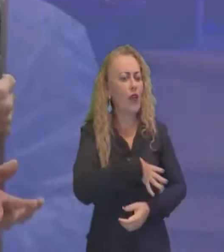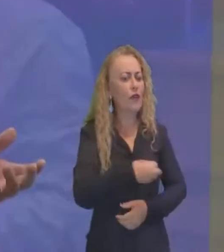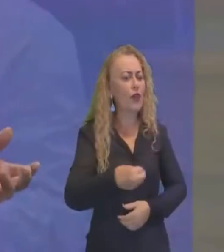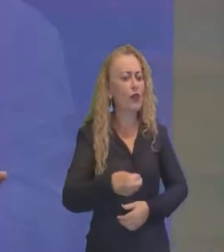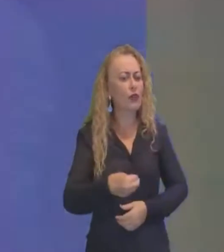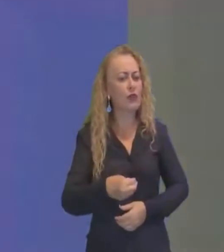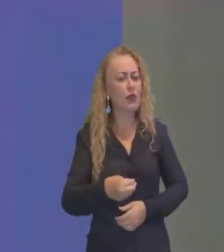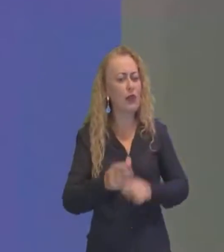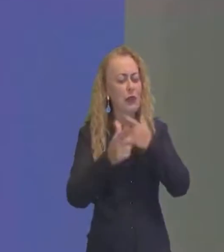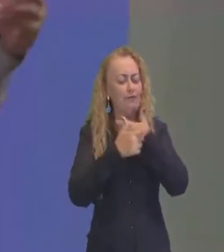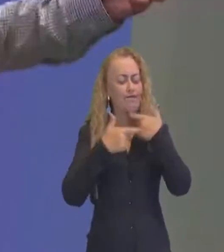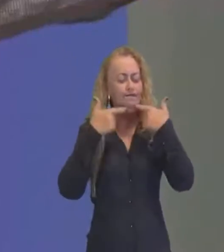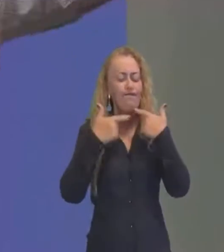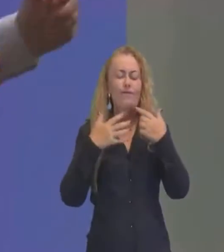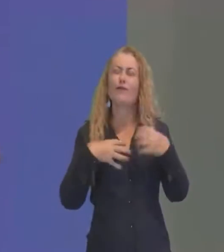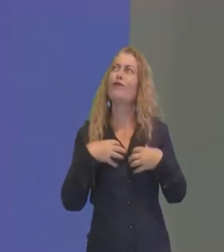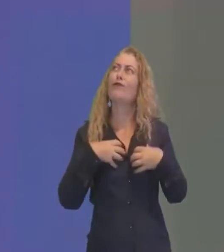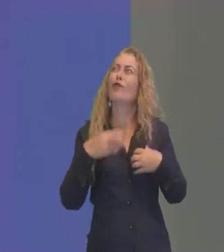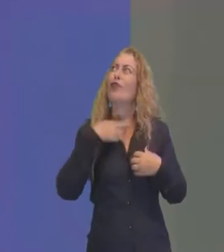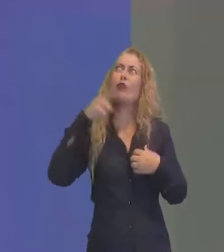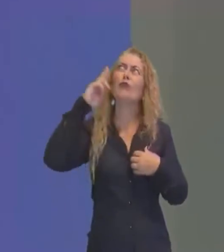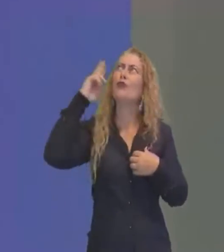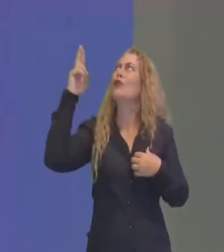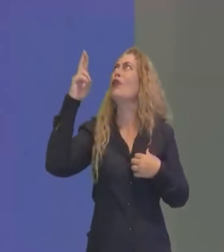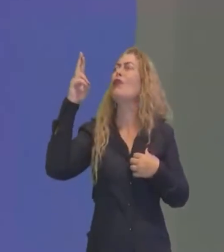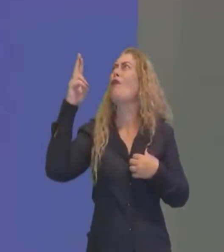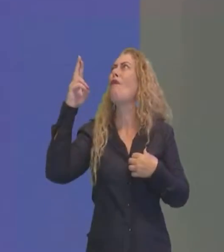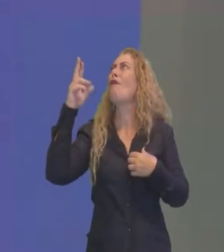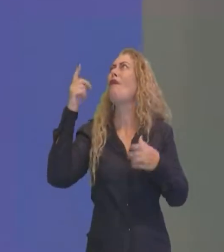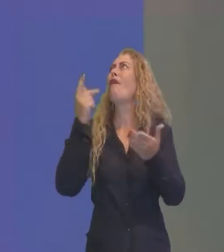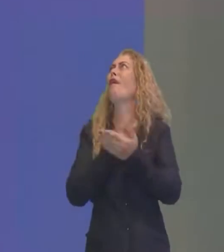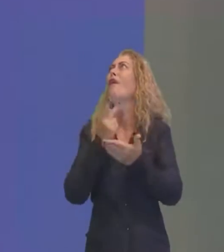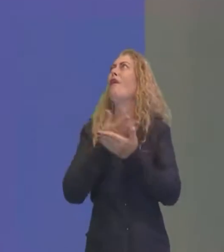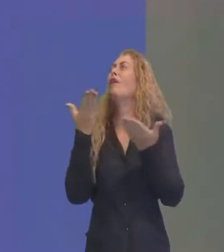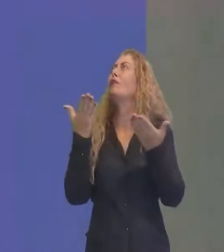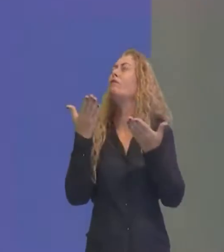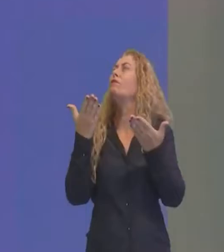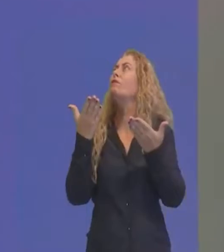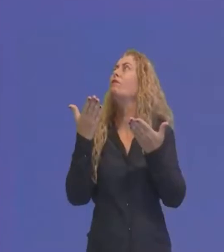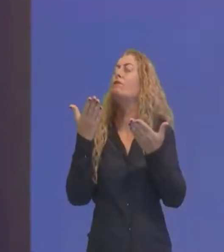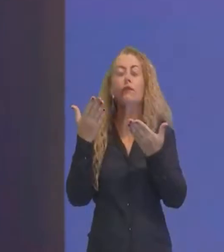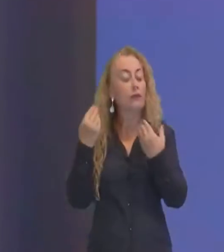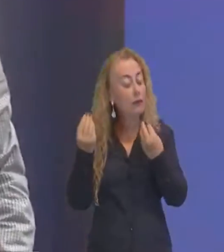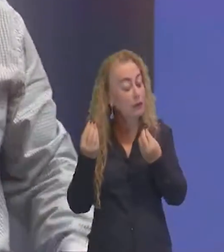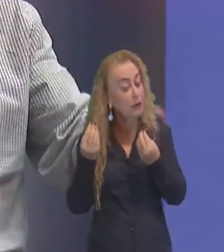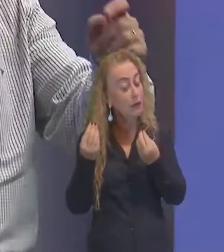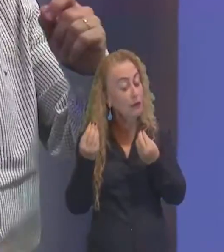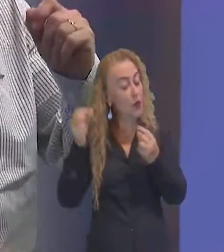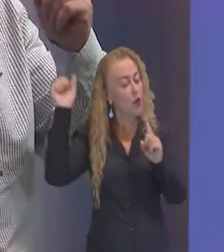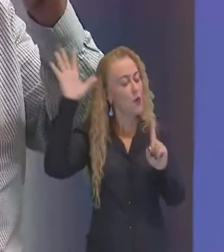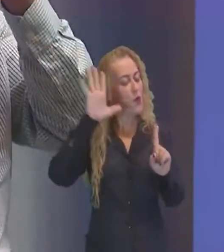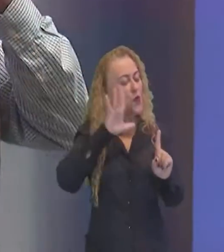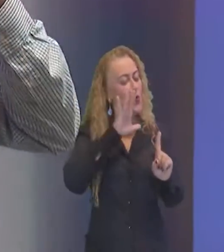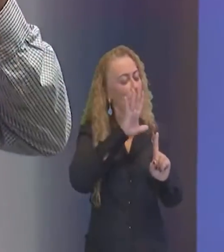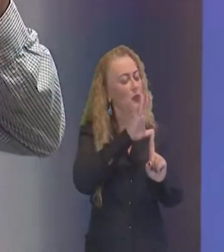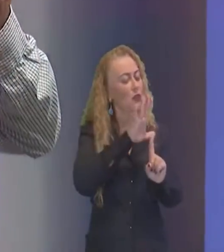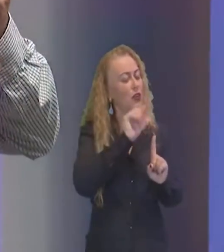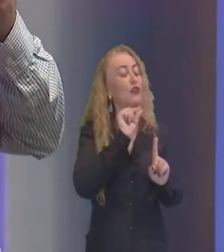ela riu, e ela pensou, o Senhor se equivocou. E os anjos disseram, por que ela riu?